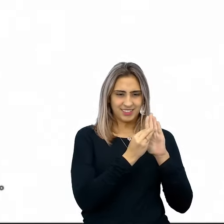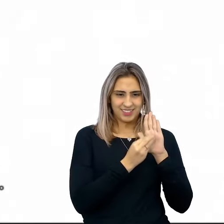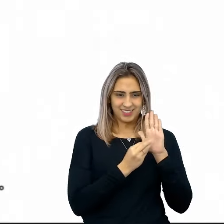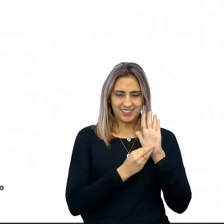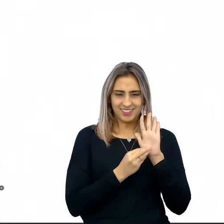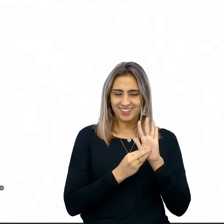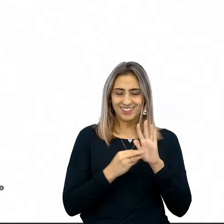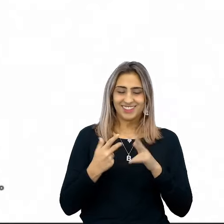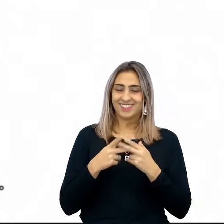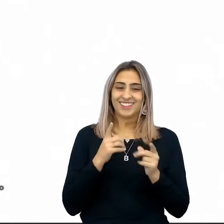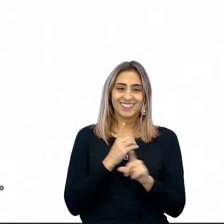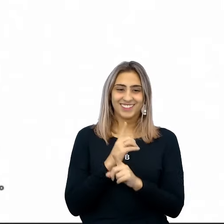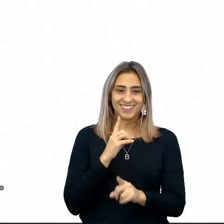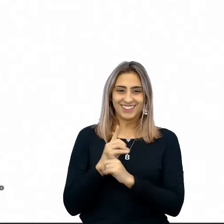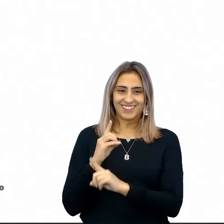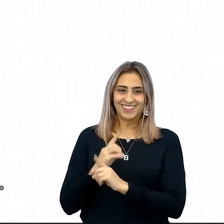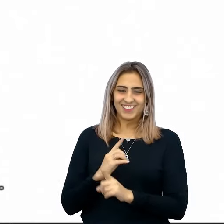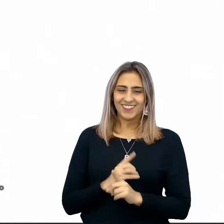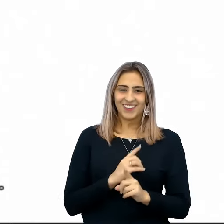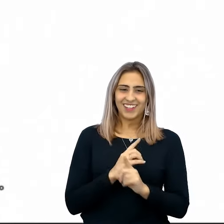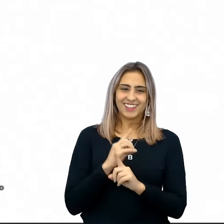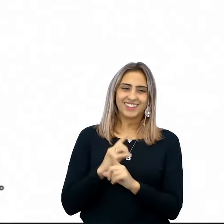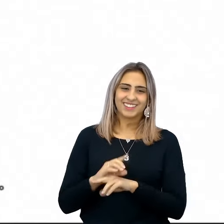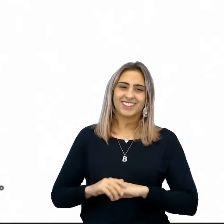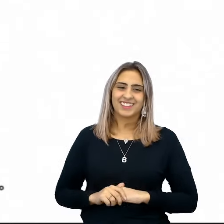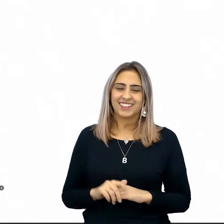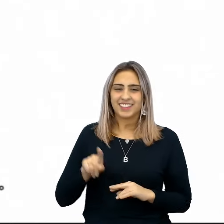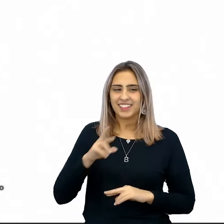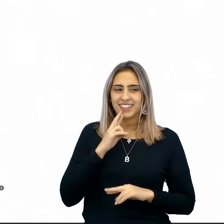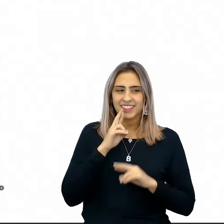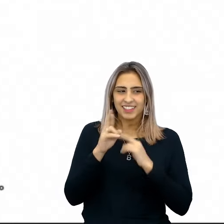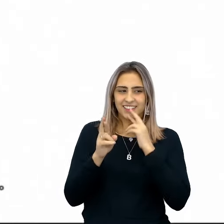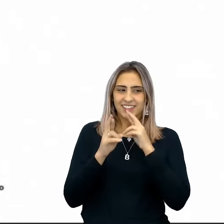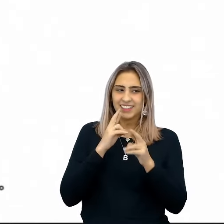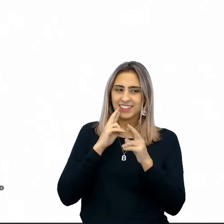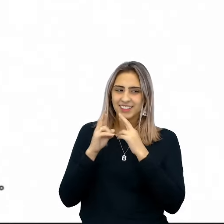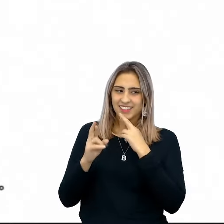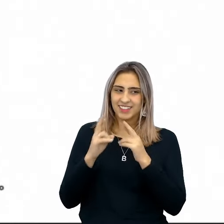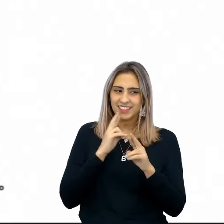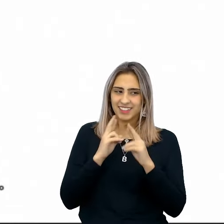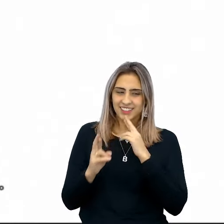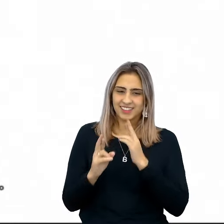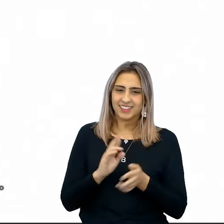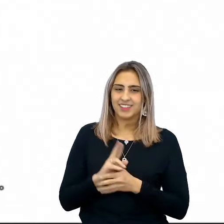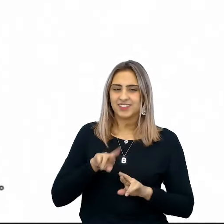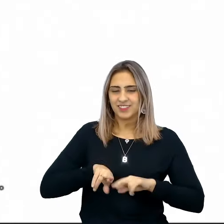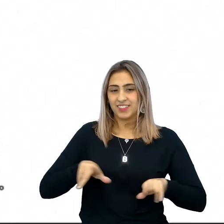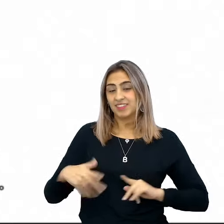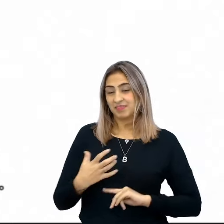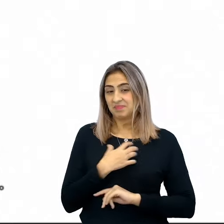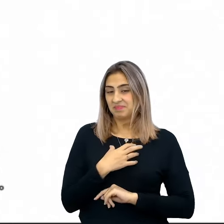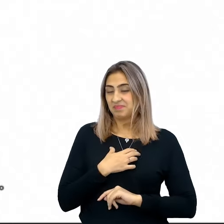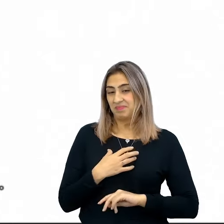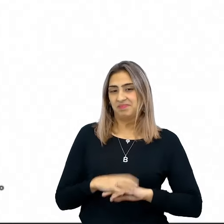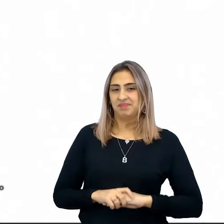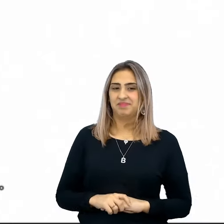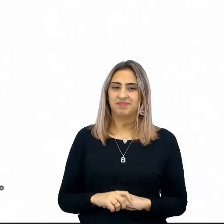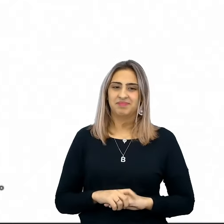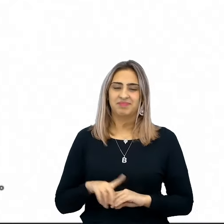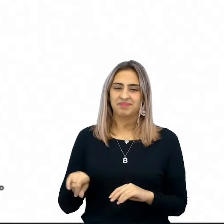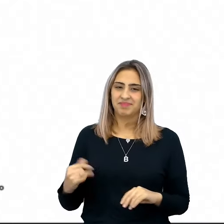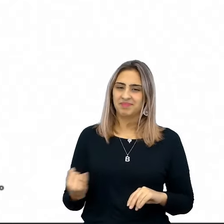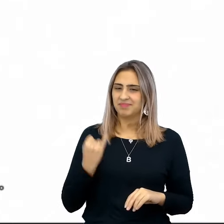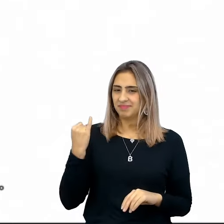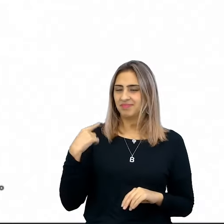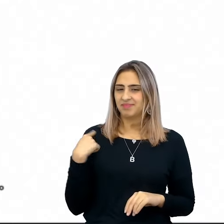né, para se descobrir para se responder a essa pergunta, várias formas, né? O que é importante é